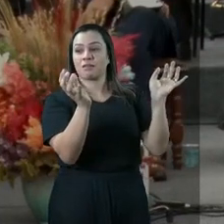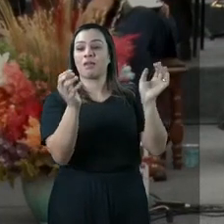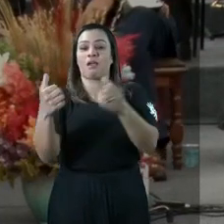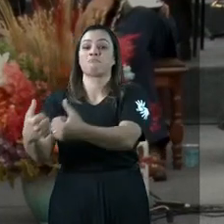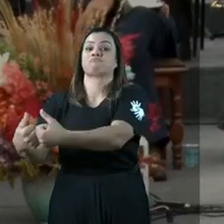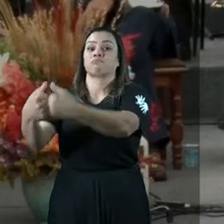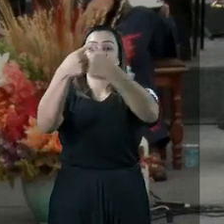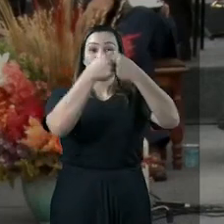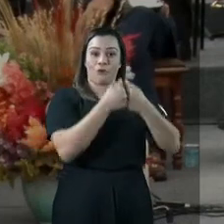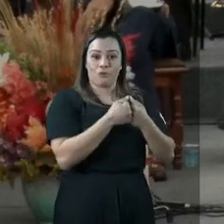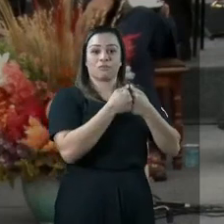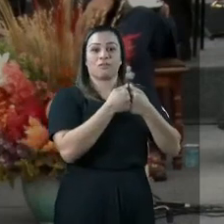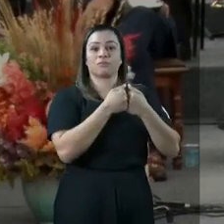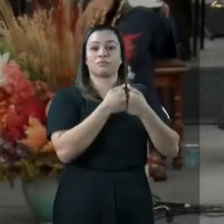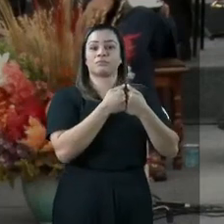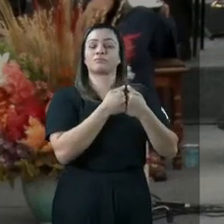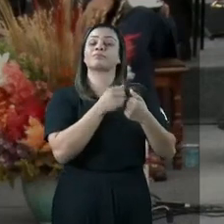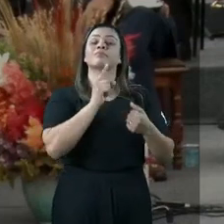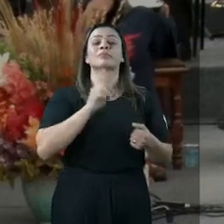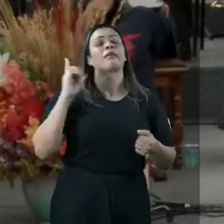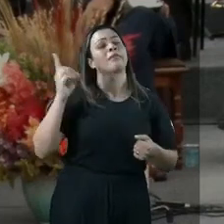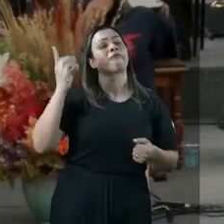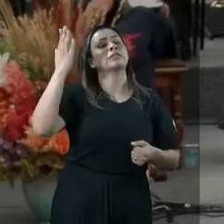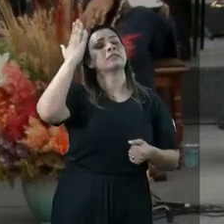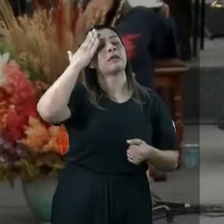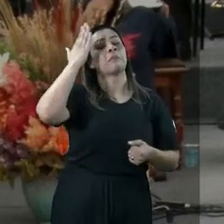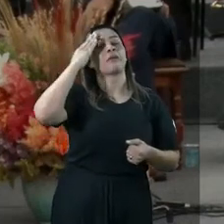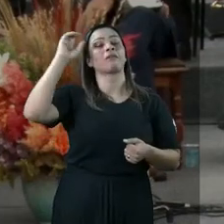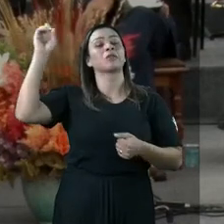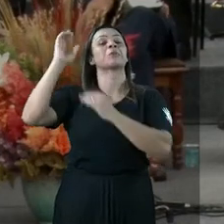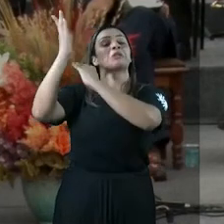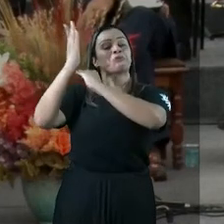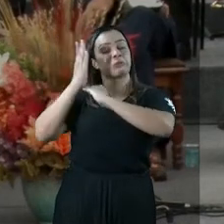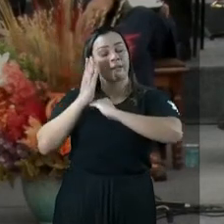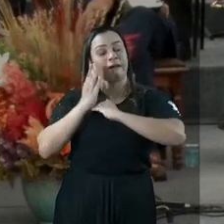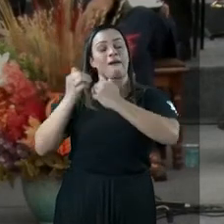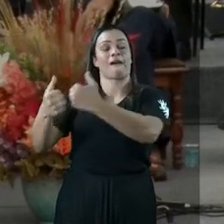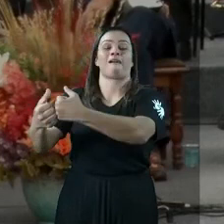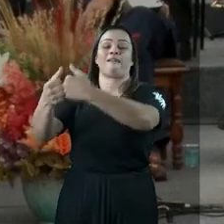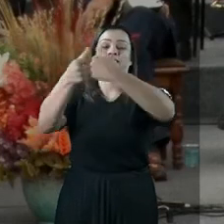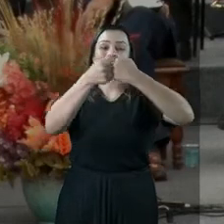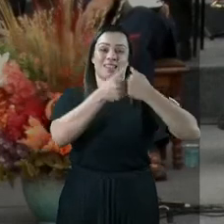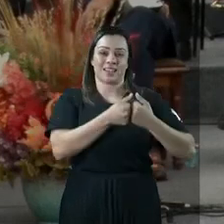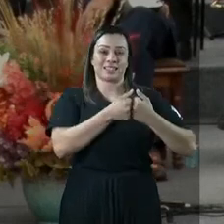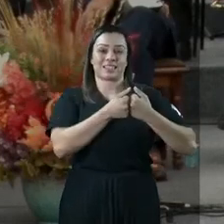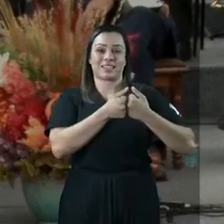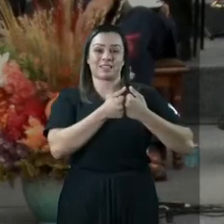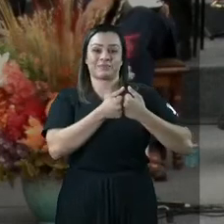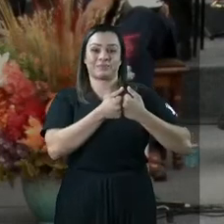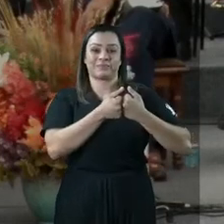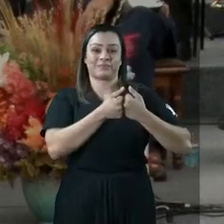graça para restaurar e trazer de volta o móvel sagrado, ou porque depois de tão grande feito ele